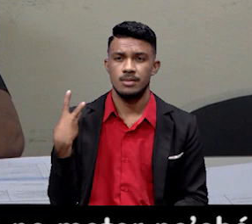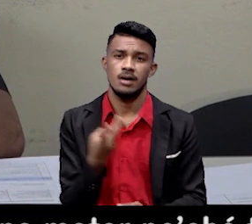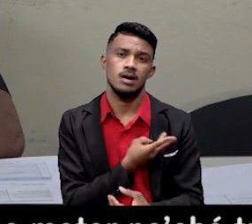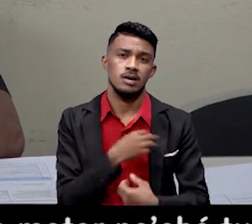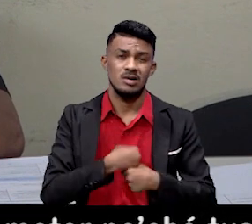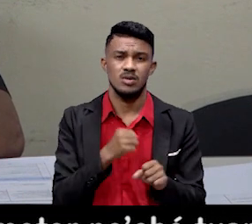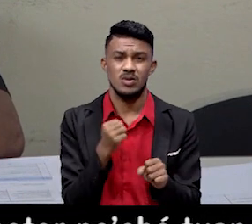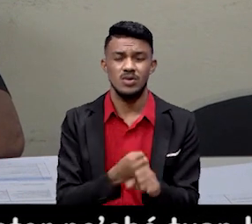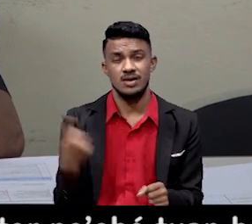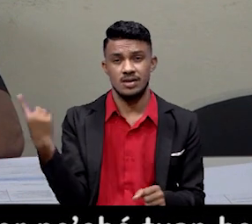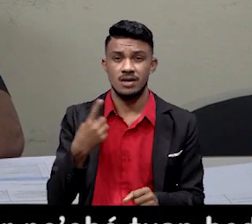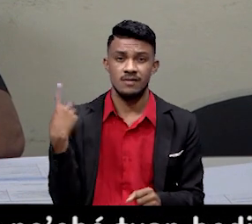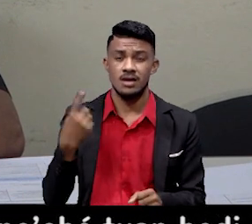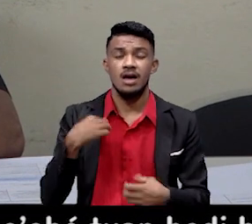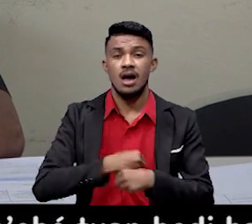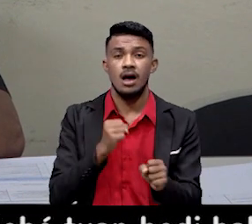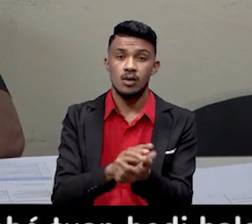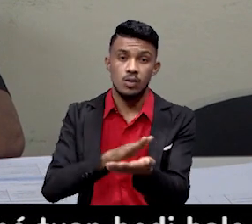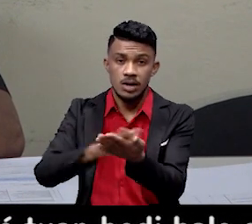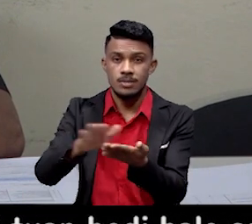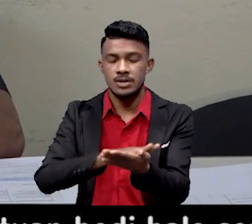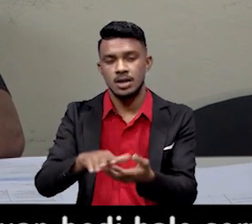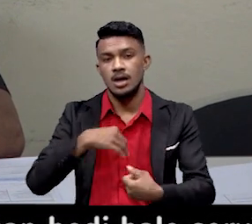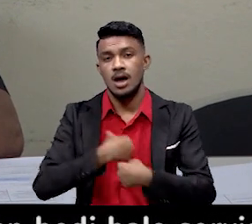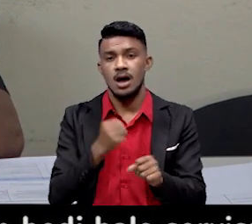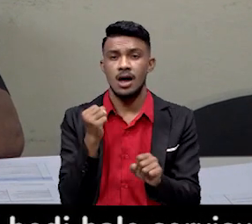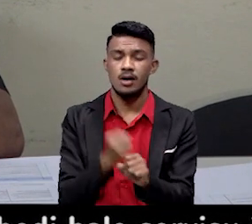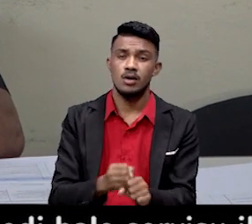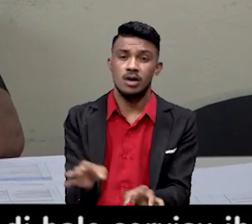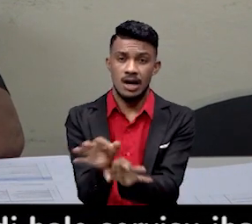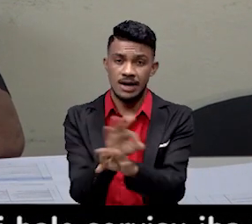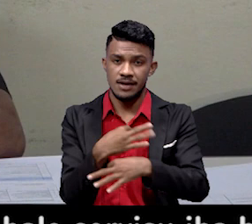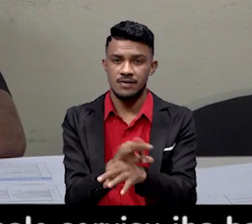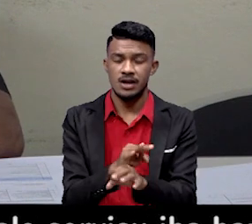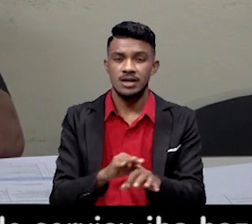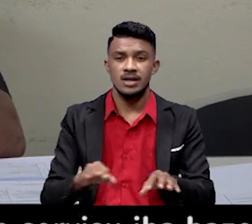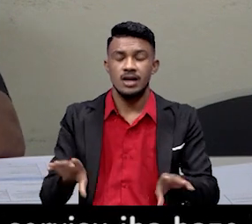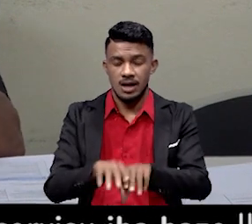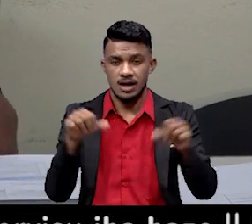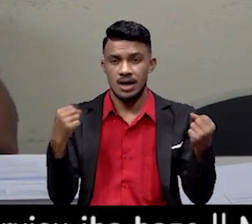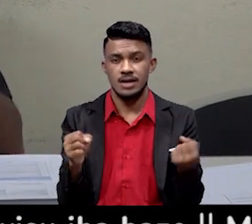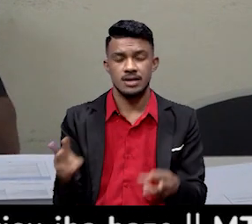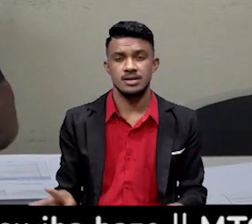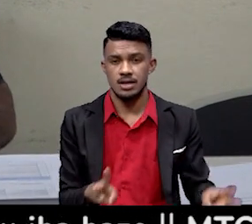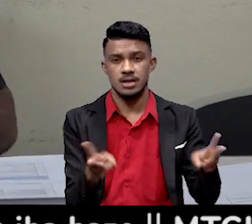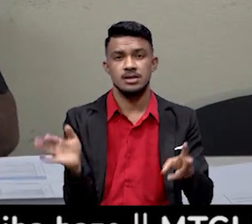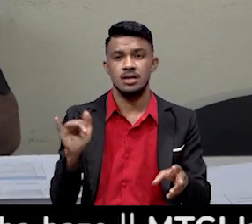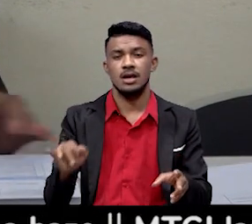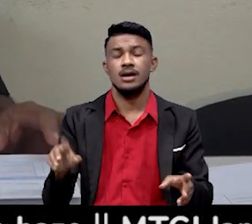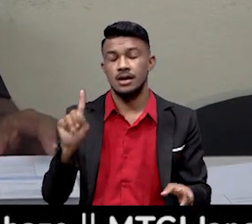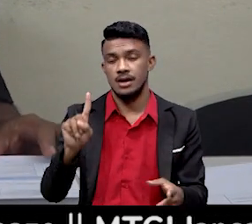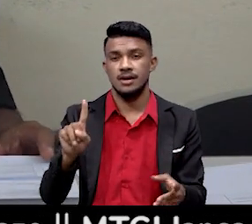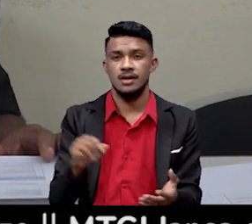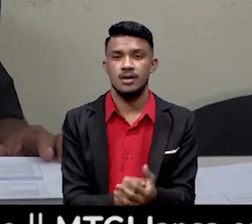imediata ba halo limpeza ba na normalização para depois pronto cria condição no mesmo que daqui da ramata tiana ida né portanto